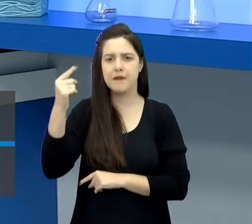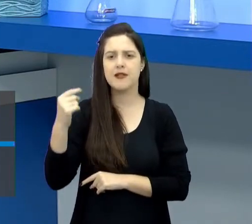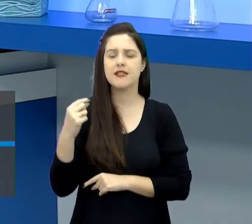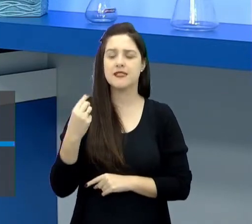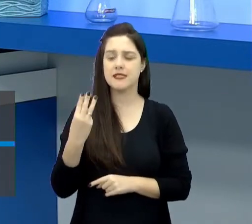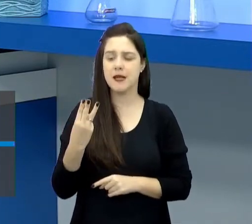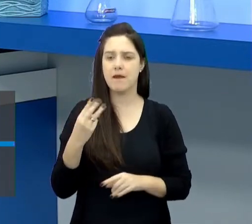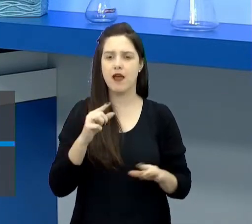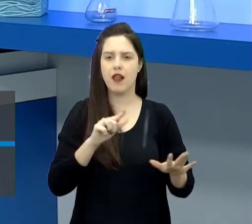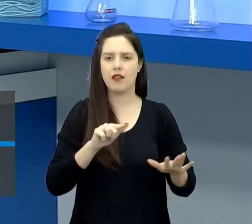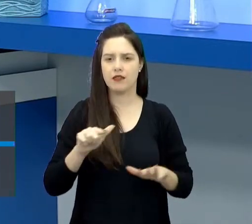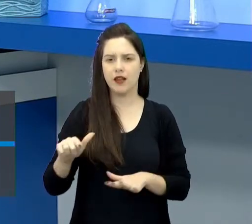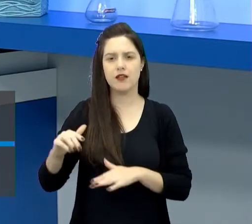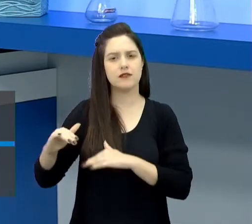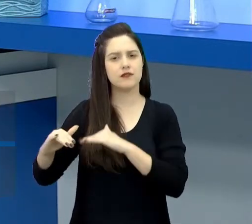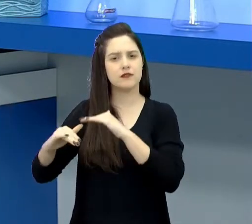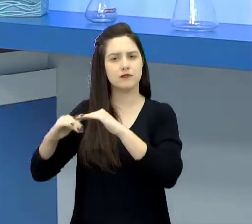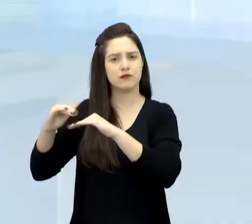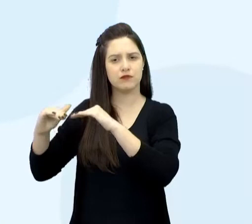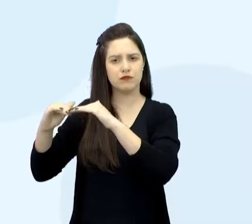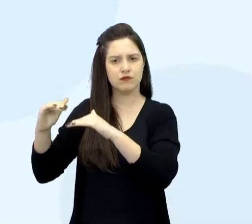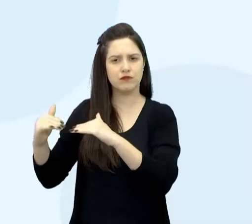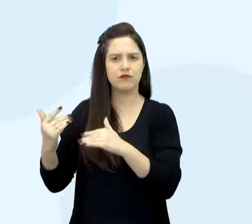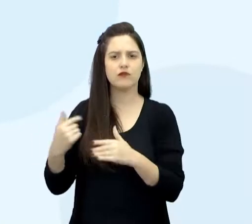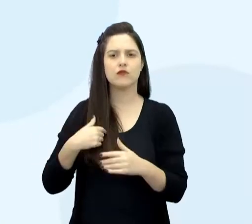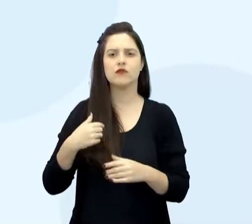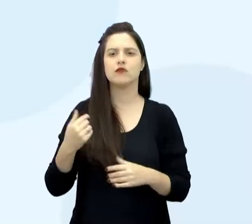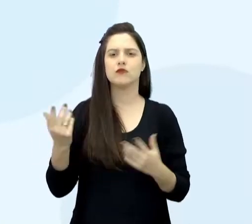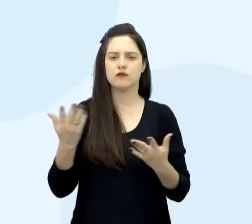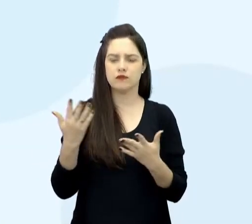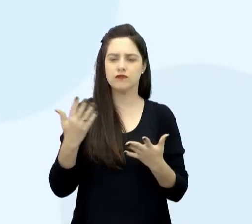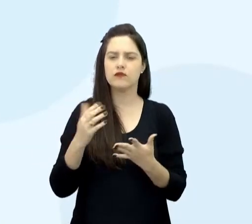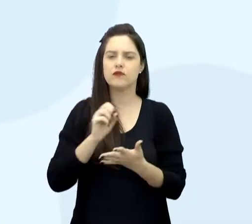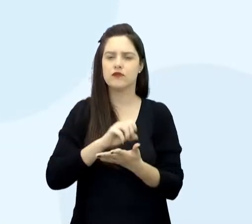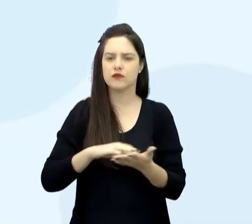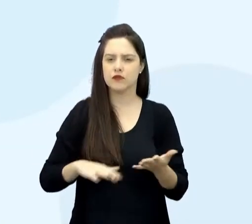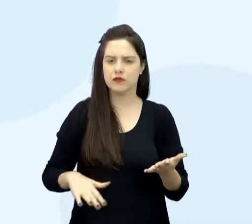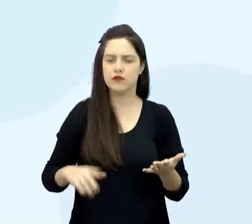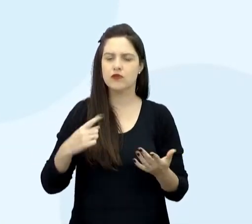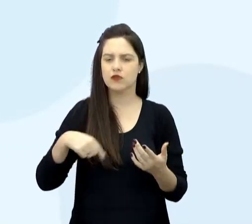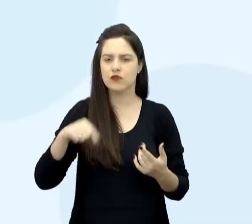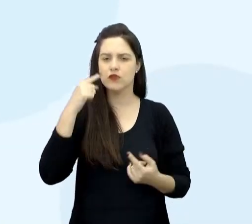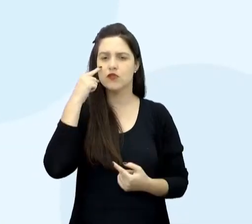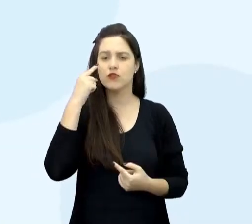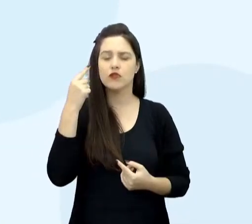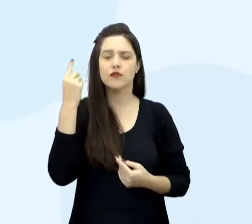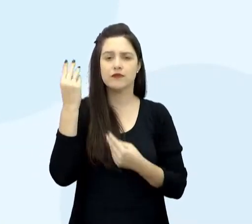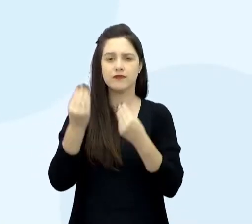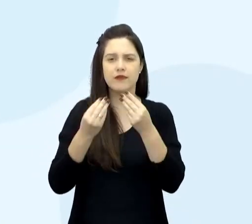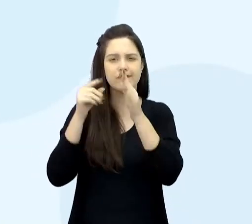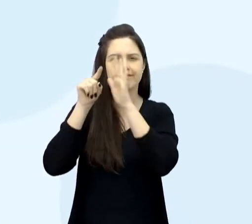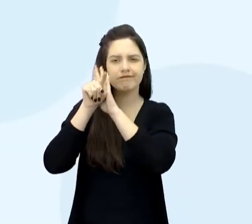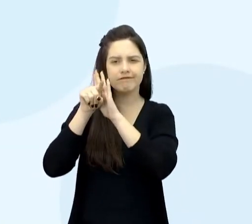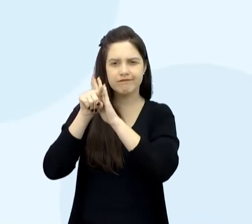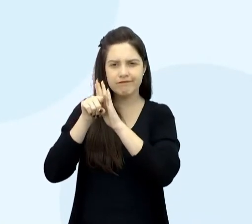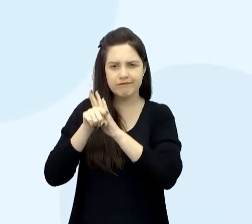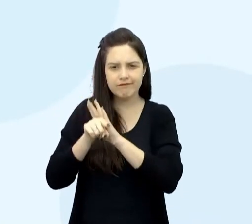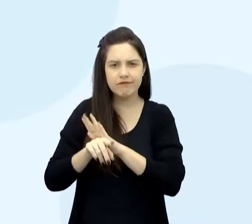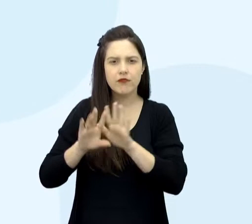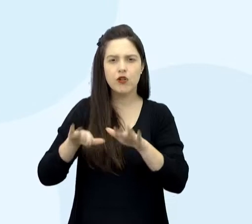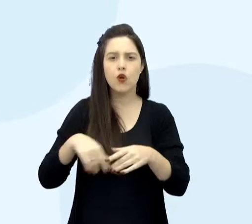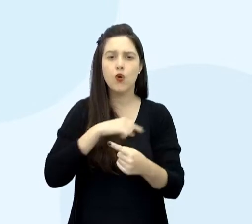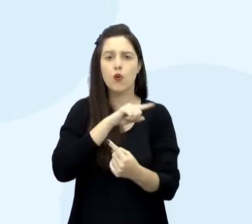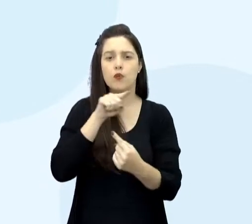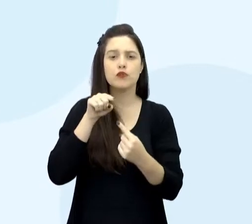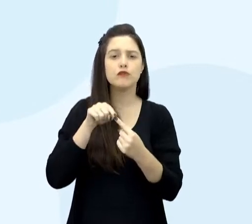3 do desenvolvimento, pensando aí que a gente já viu a atividade 2, nós já vimos como fazer uma pesquisa, né, o objetivo da aula